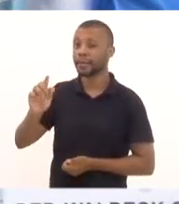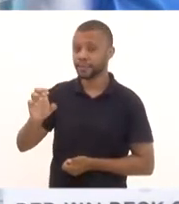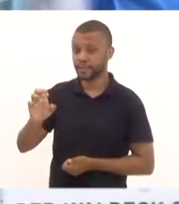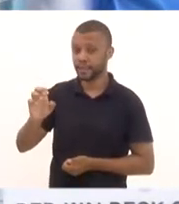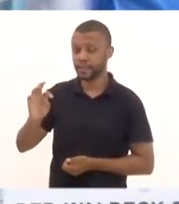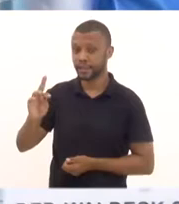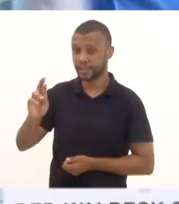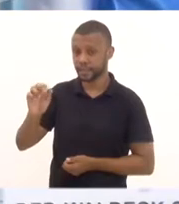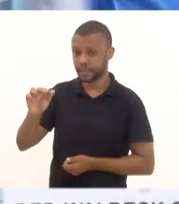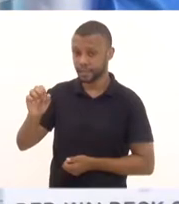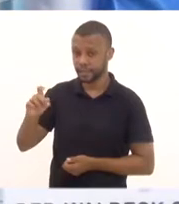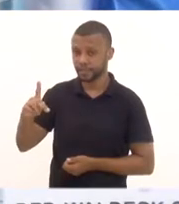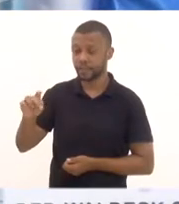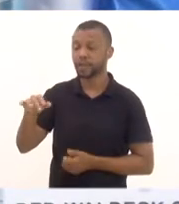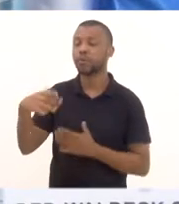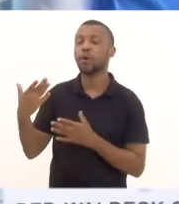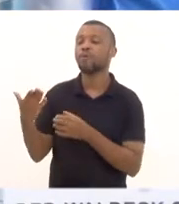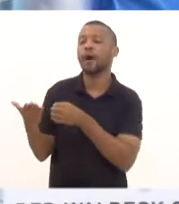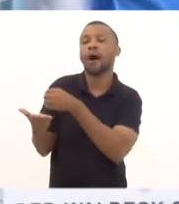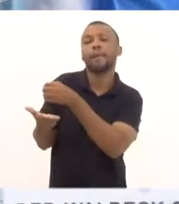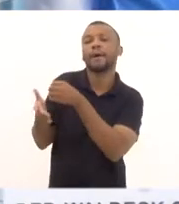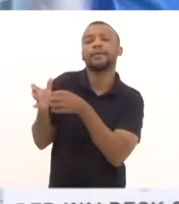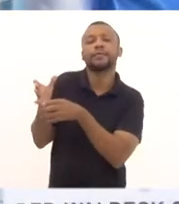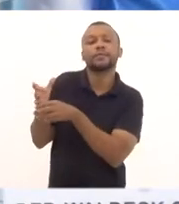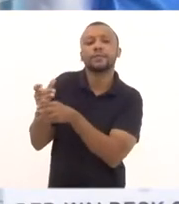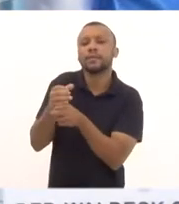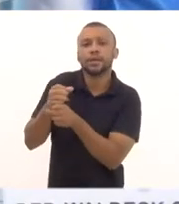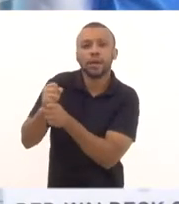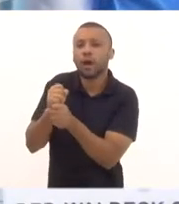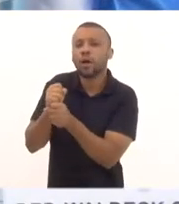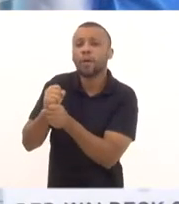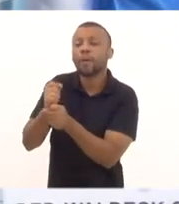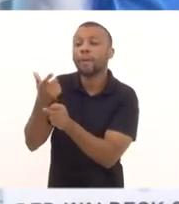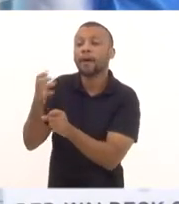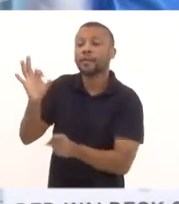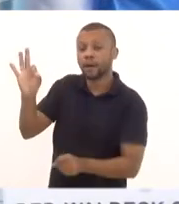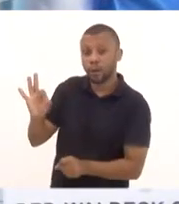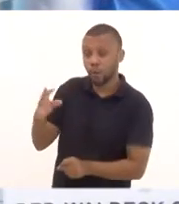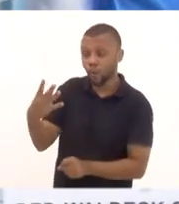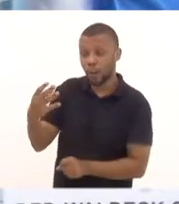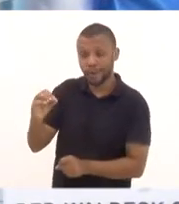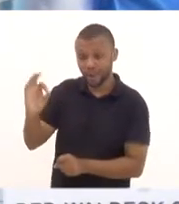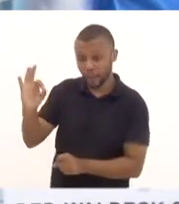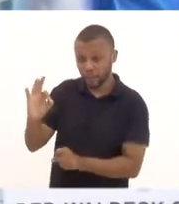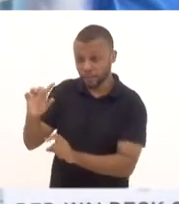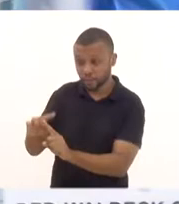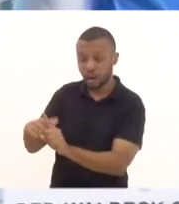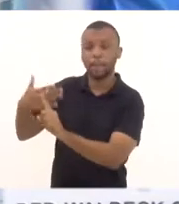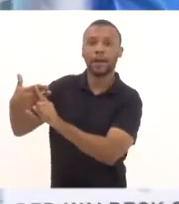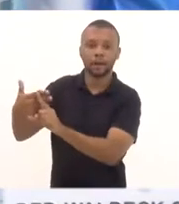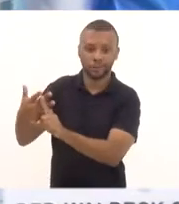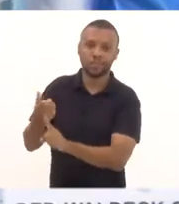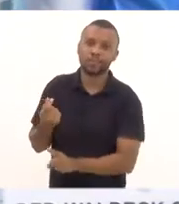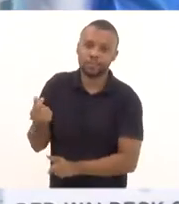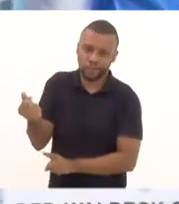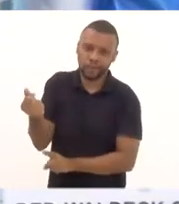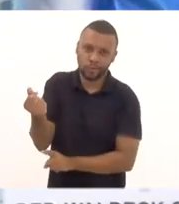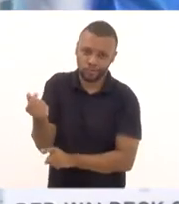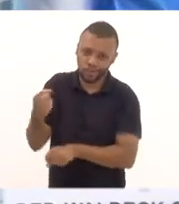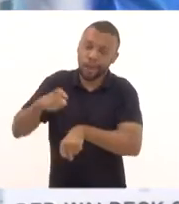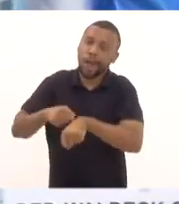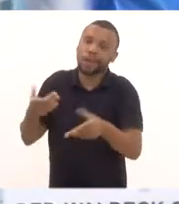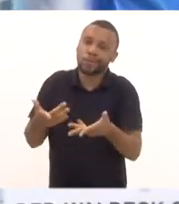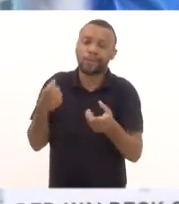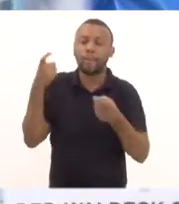de cálculo utilizada para calcular o aumento da tarifa em quarenta por cento do valor atual que eu tá